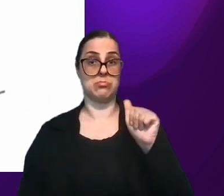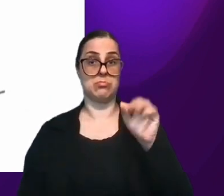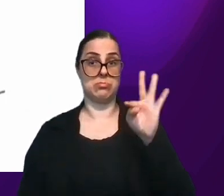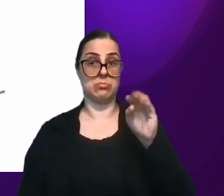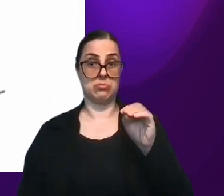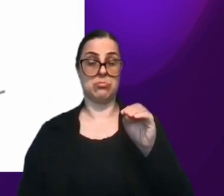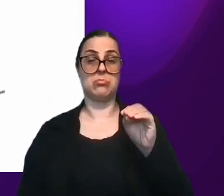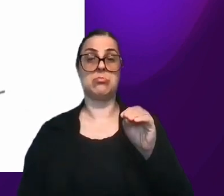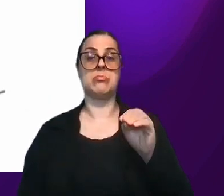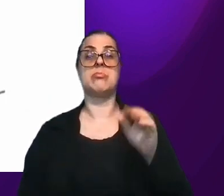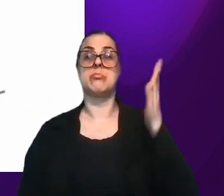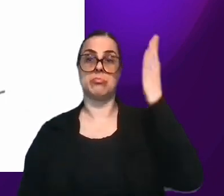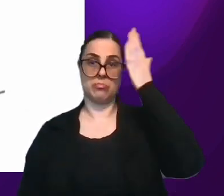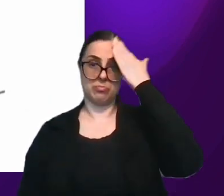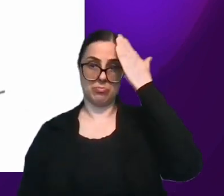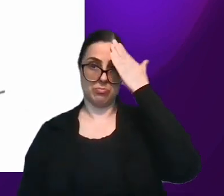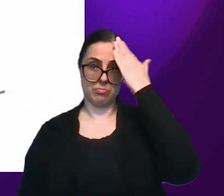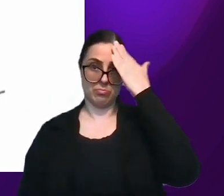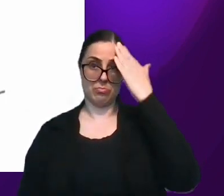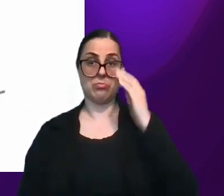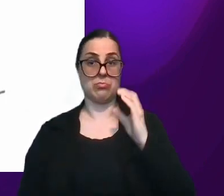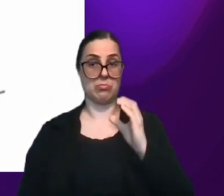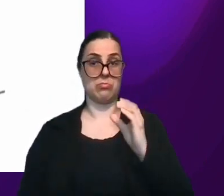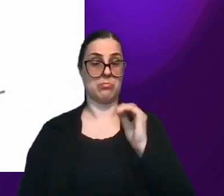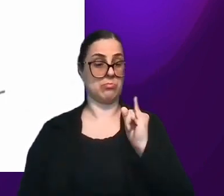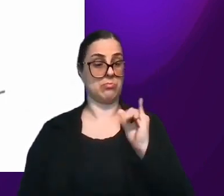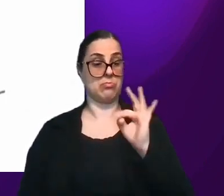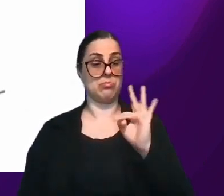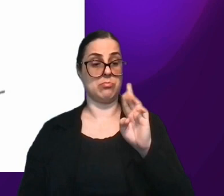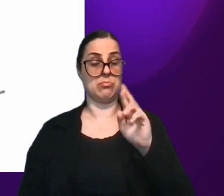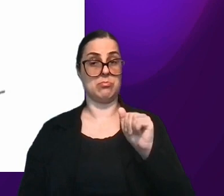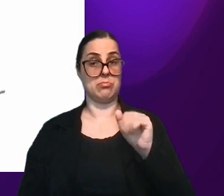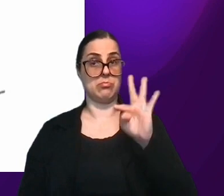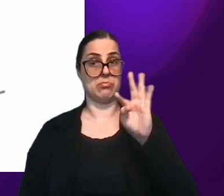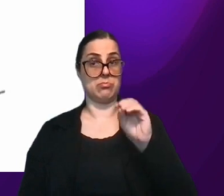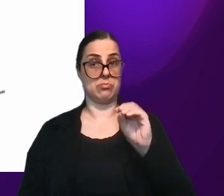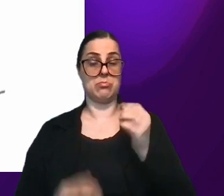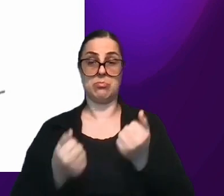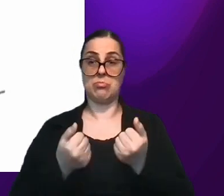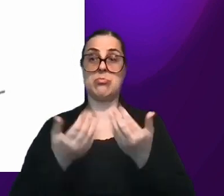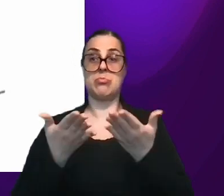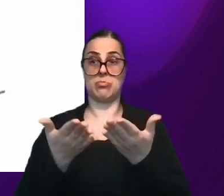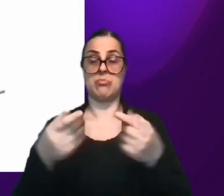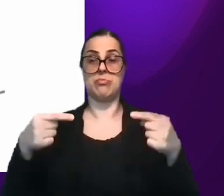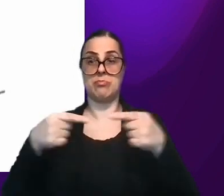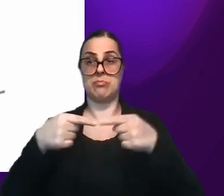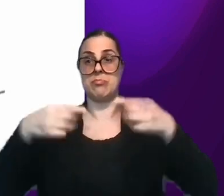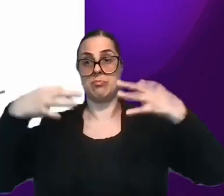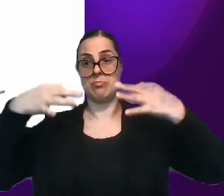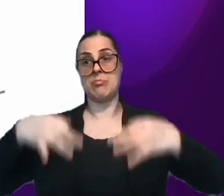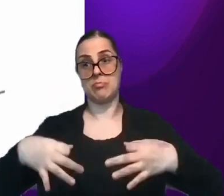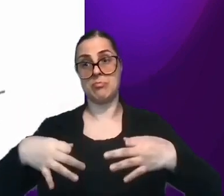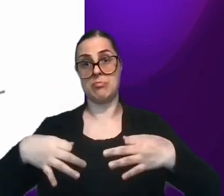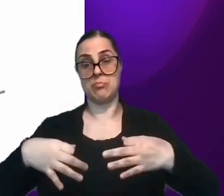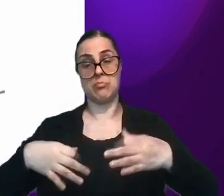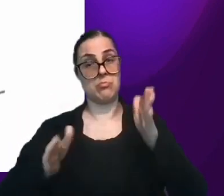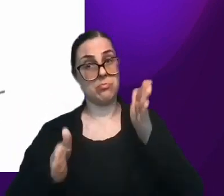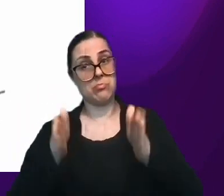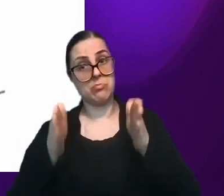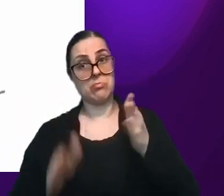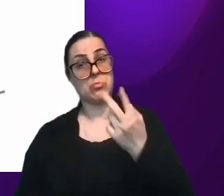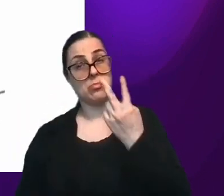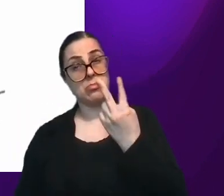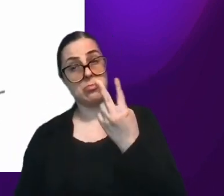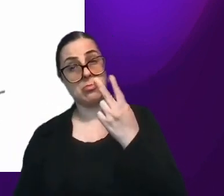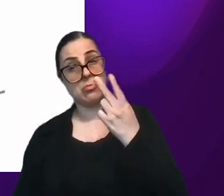seja, a massa bruta de citrato que você está oferecendo àquele nosso paciente. Numa dose que vai variar de 2,5, 3 até